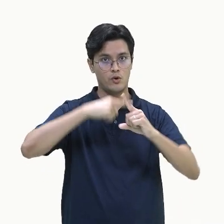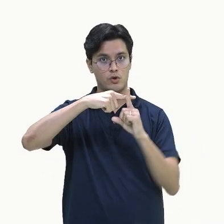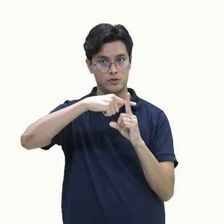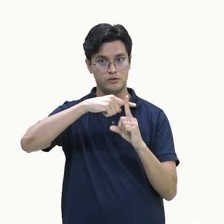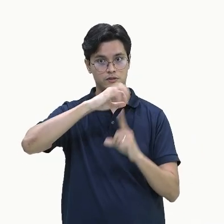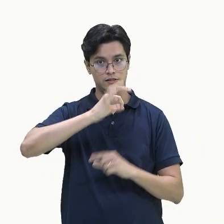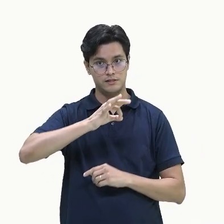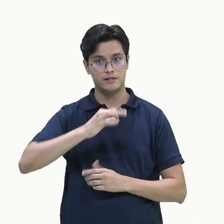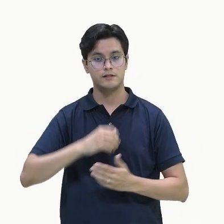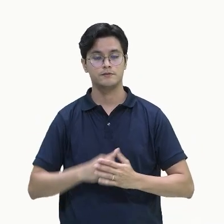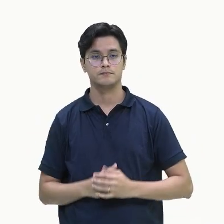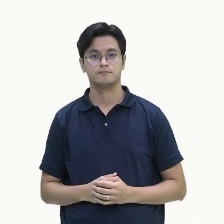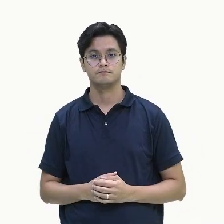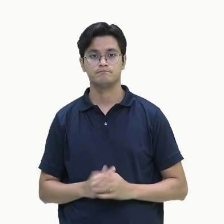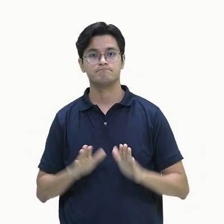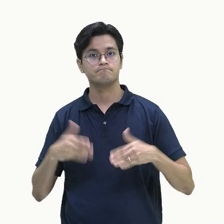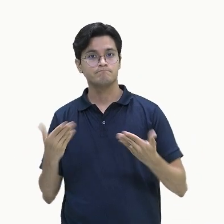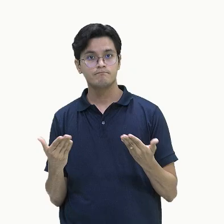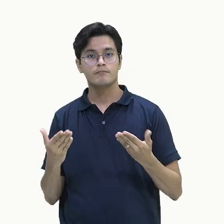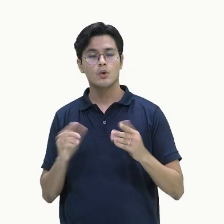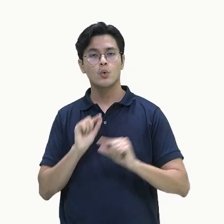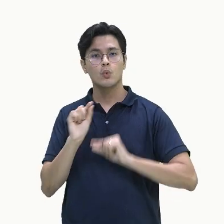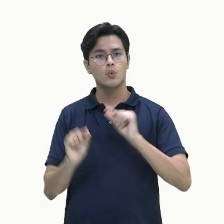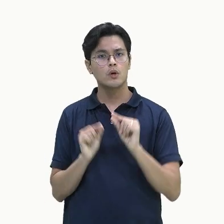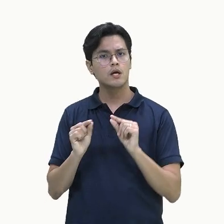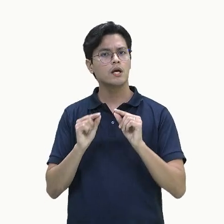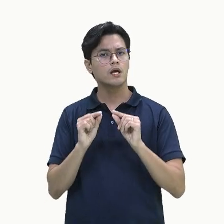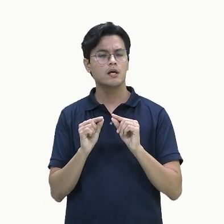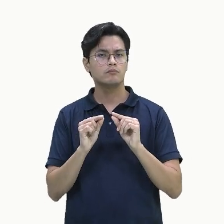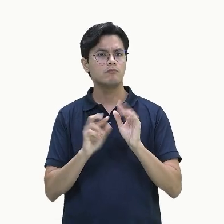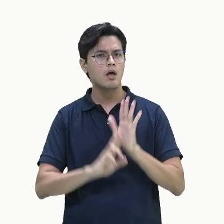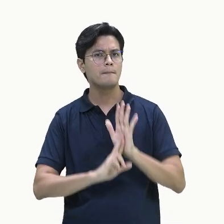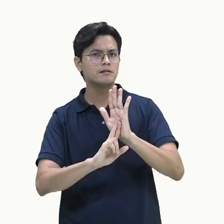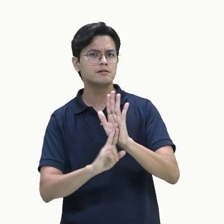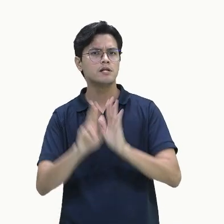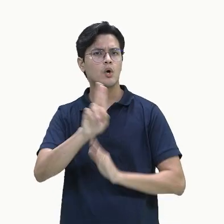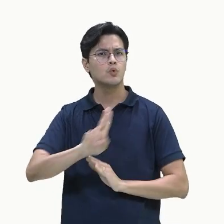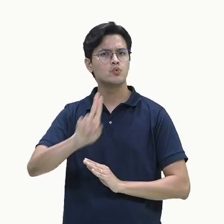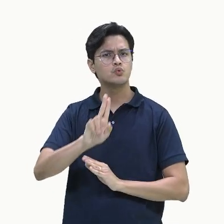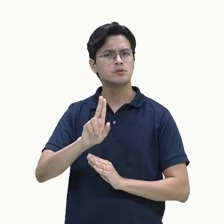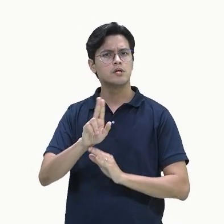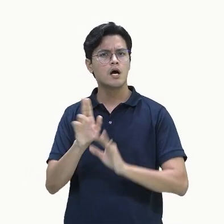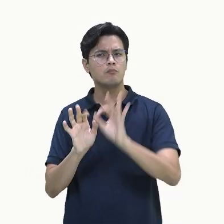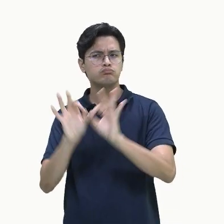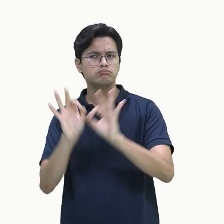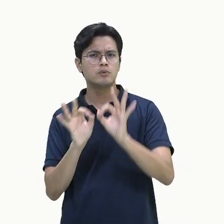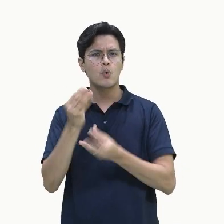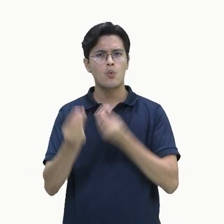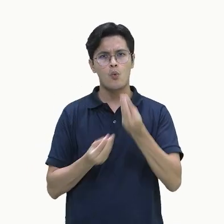para você, ele vai ser representado por H+.